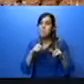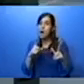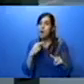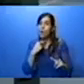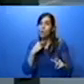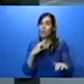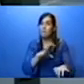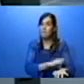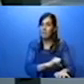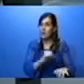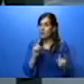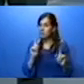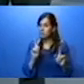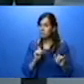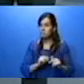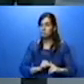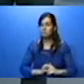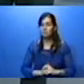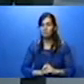a distância desses animais, né?